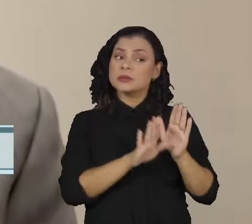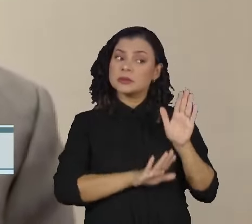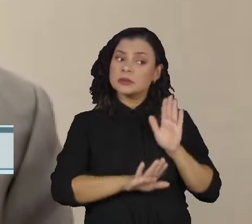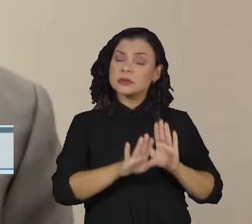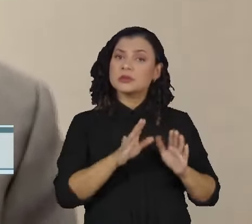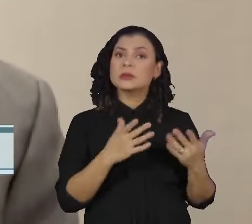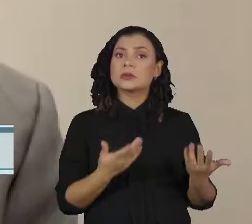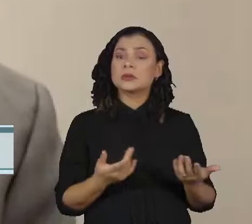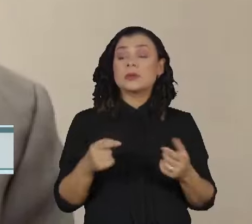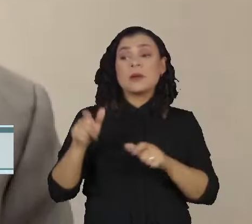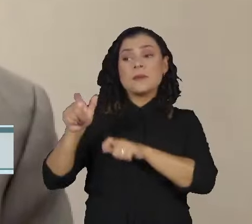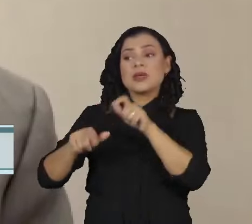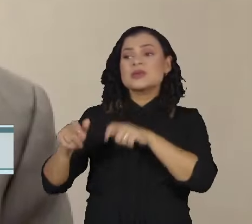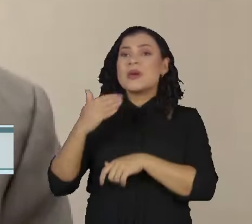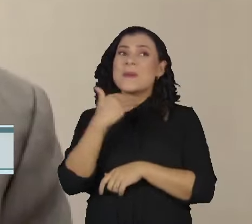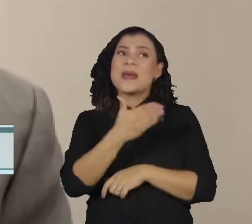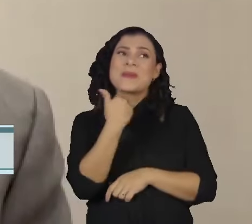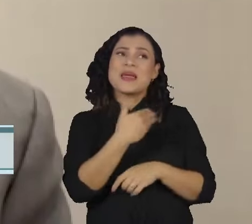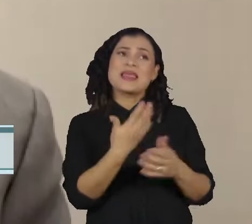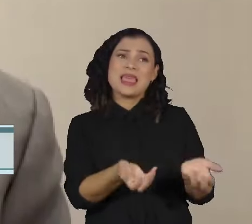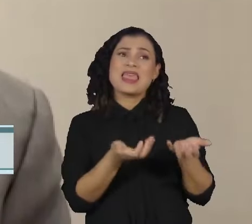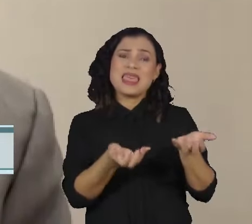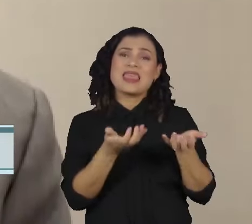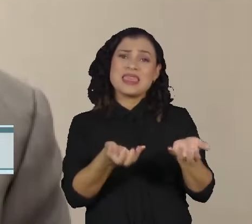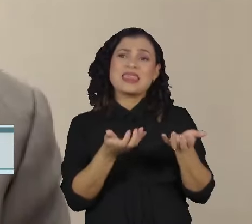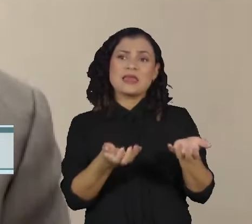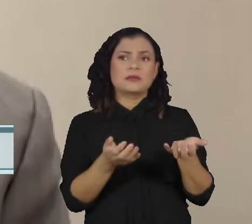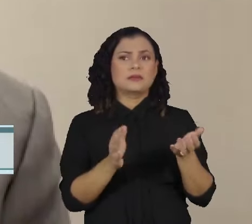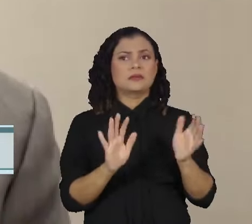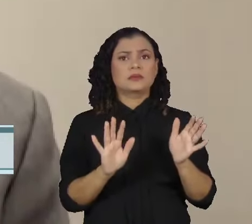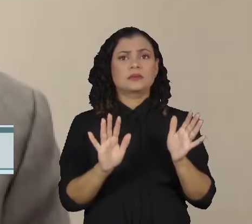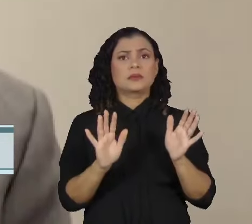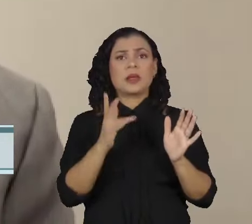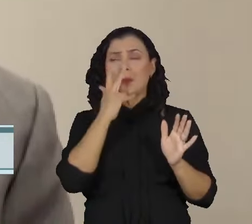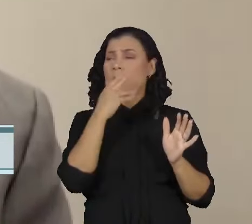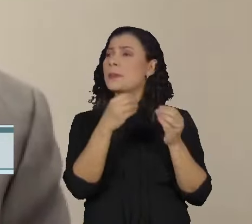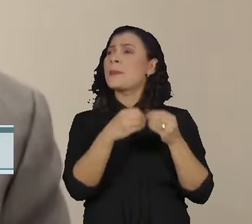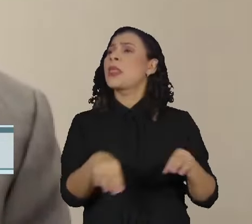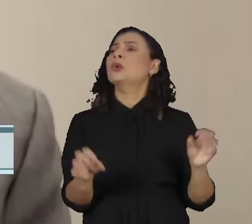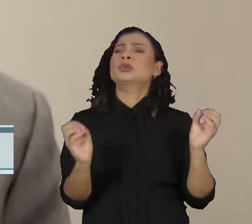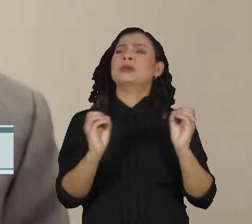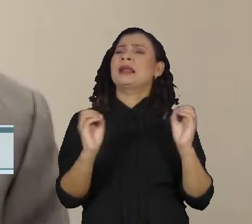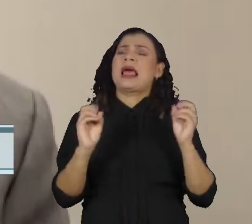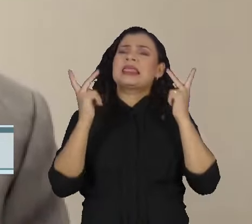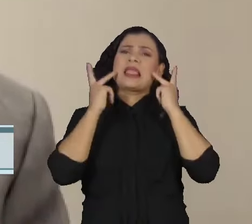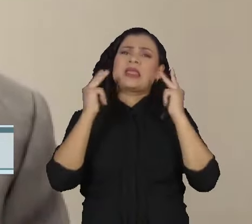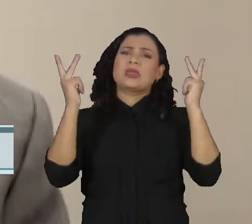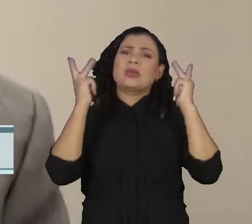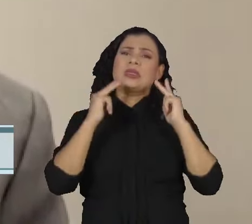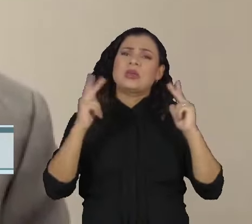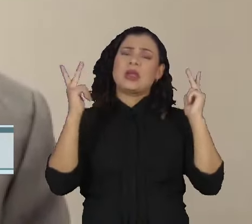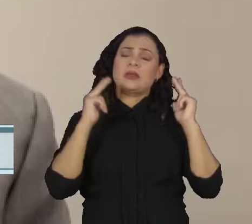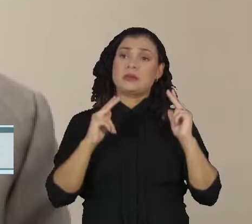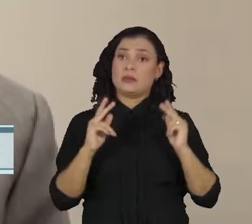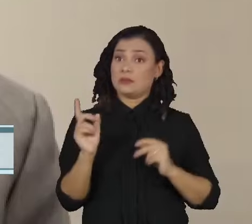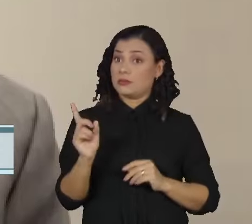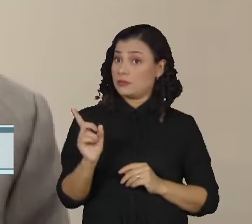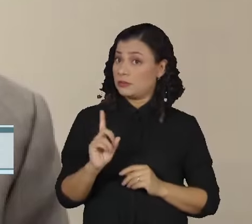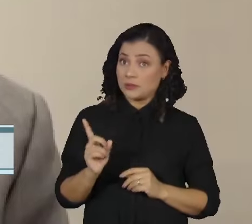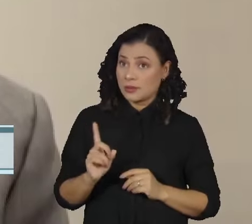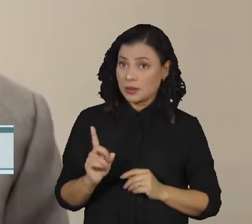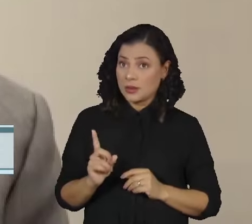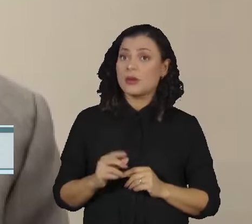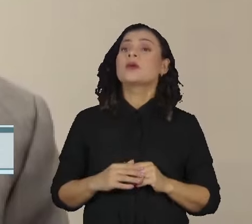os pacientes não tenham aquela percepção que é algo que não faz mal nenhum, que o remédio vai ter uma tarjinha preta, isso